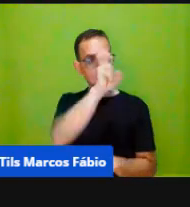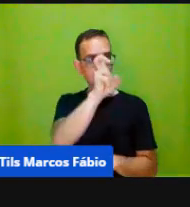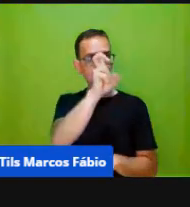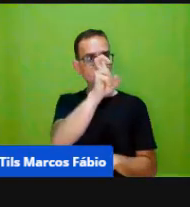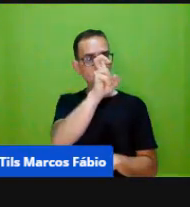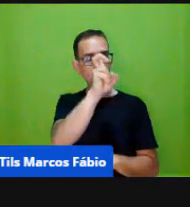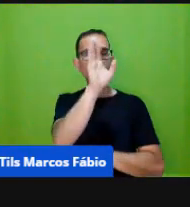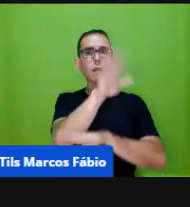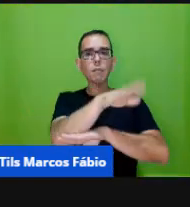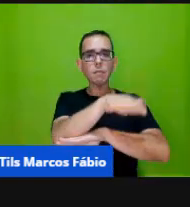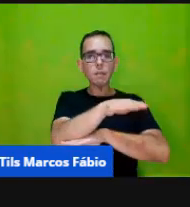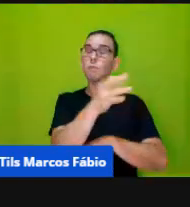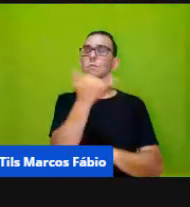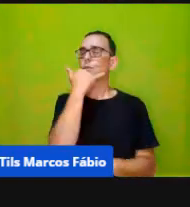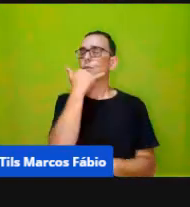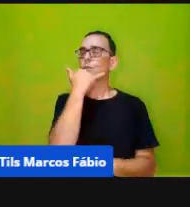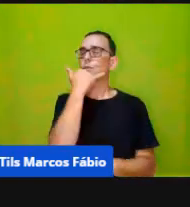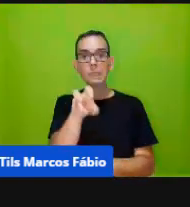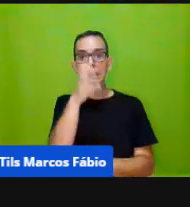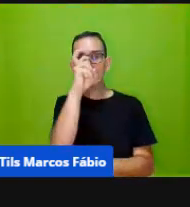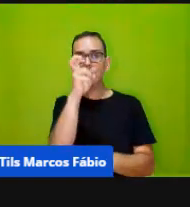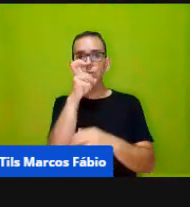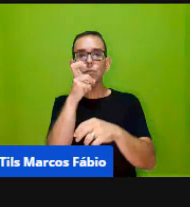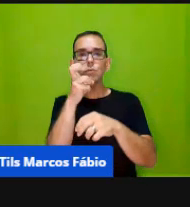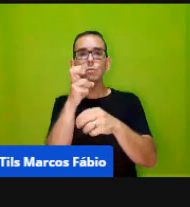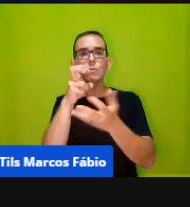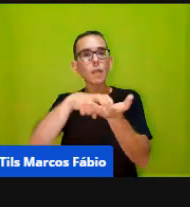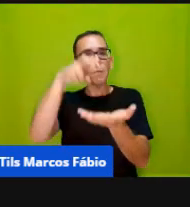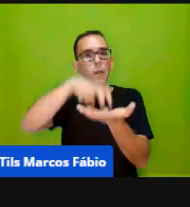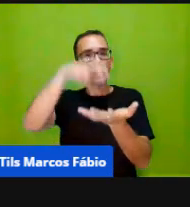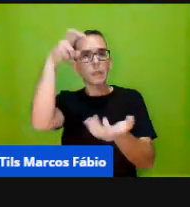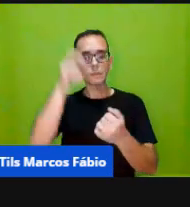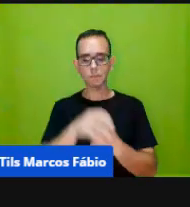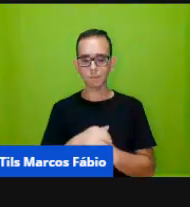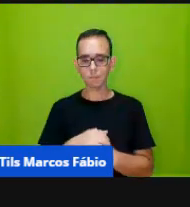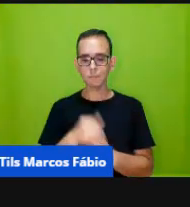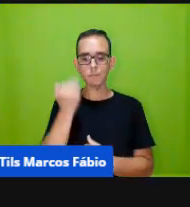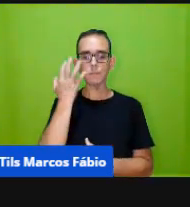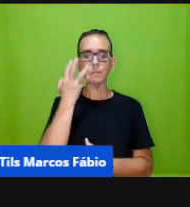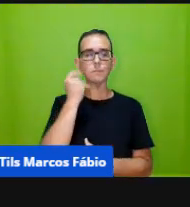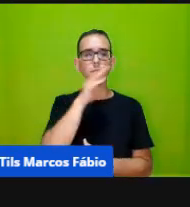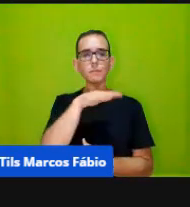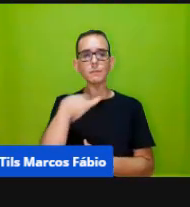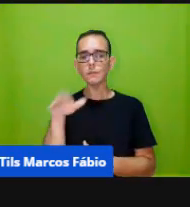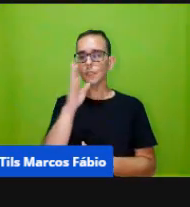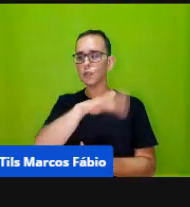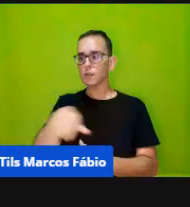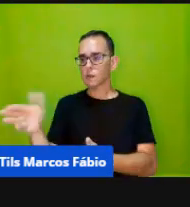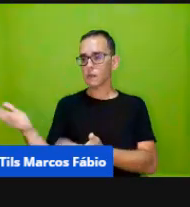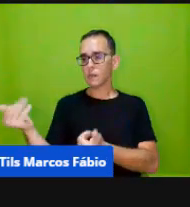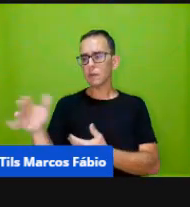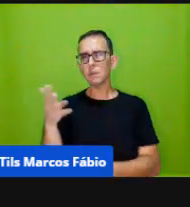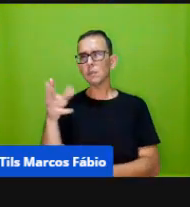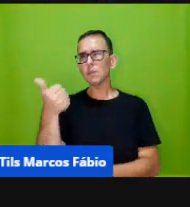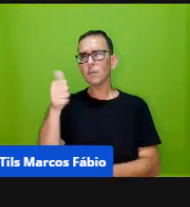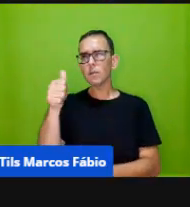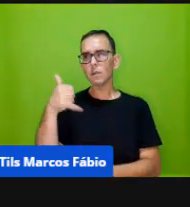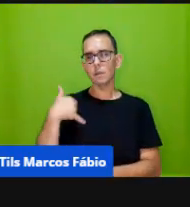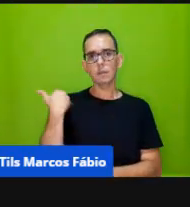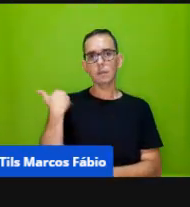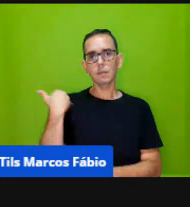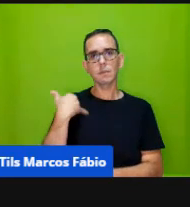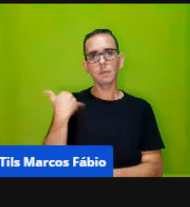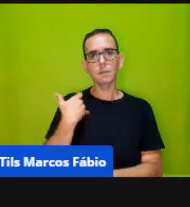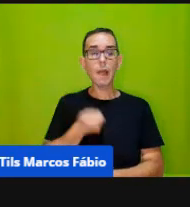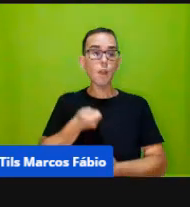obrigado, 5 da manhã, né? Uma criança, que eu era um adolescente de 11 anos, era